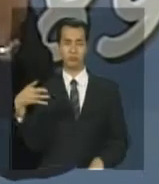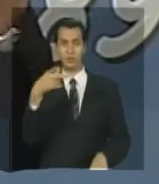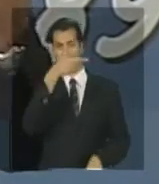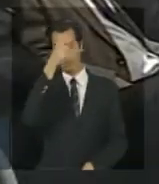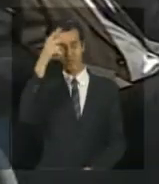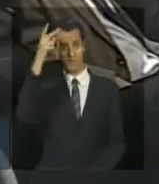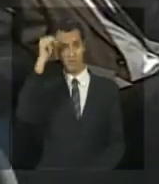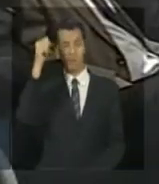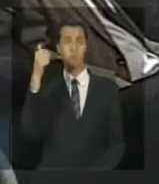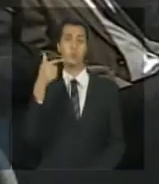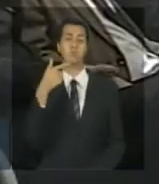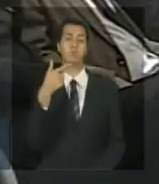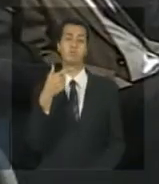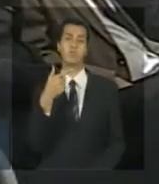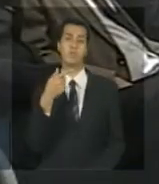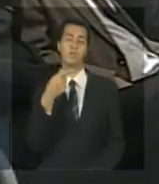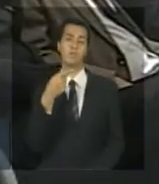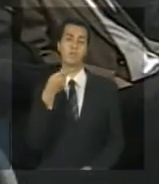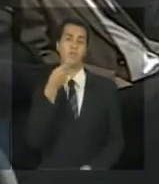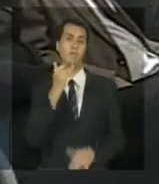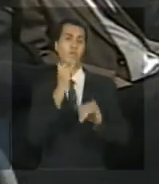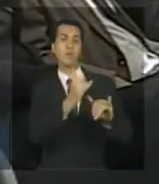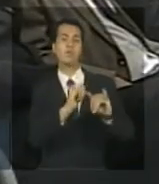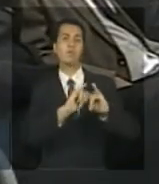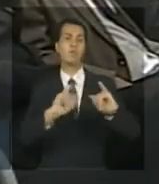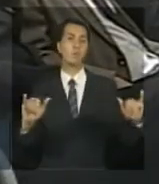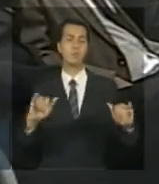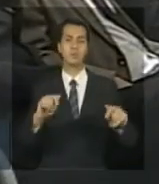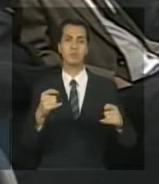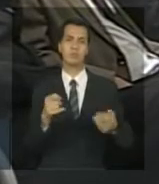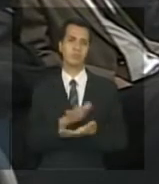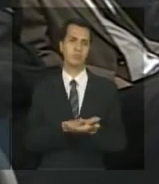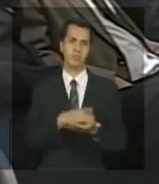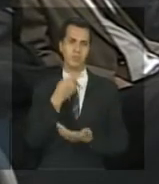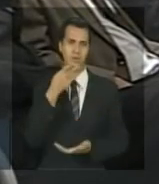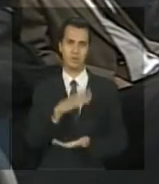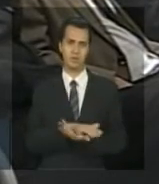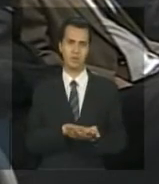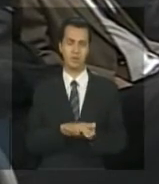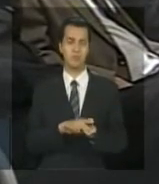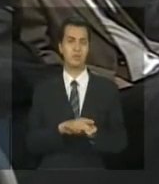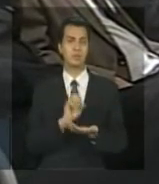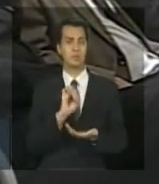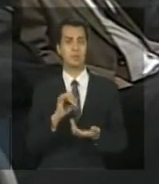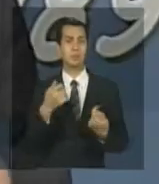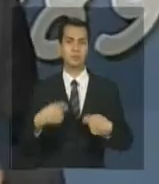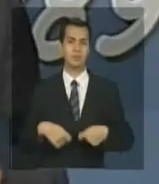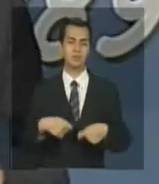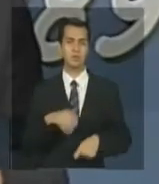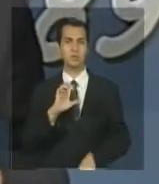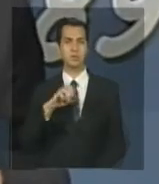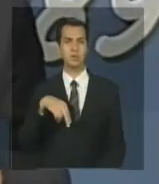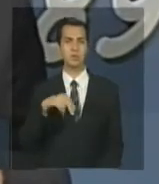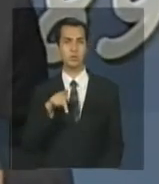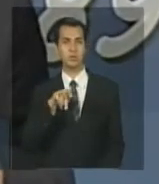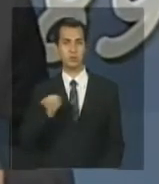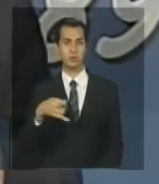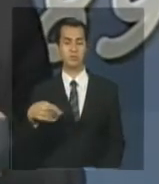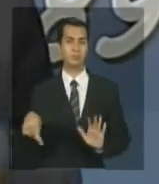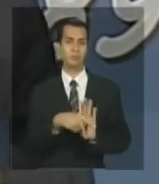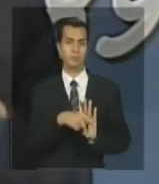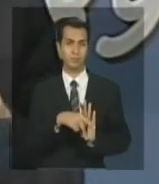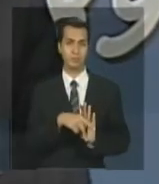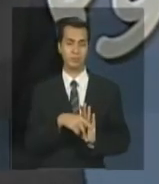devidamente informados da exigência de ter que ter um CNPJ próprio para poder ter